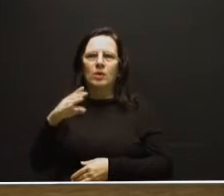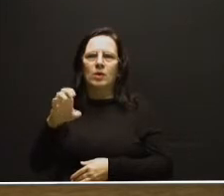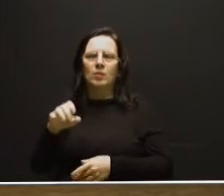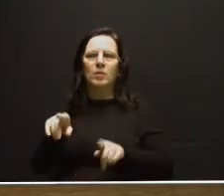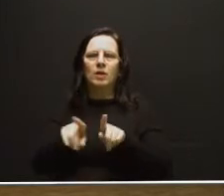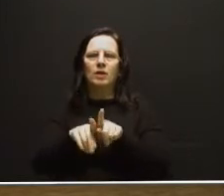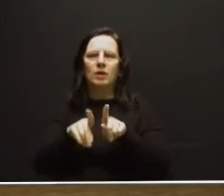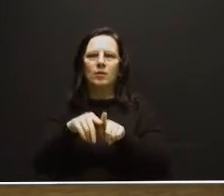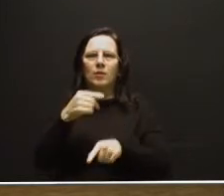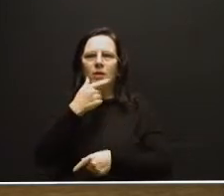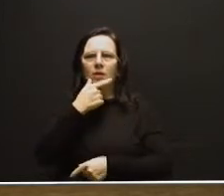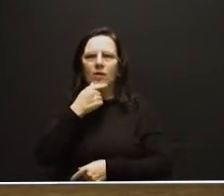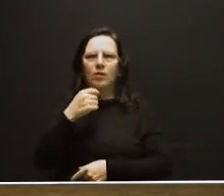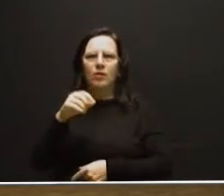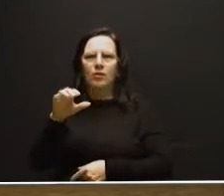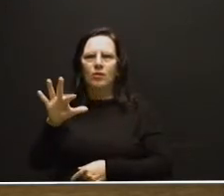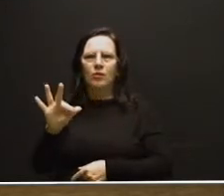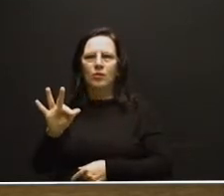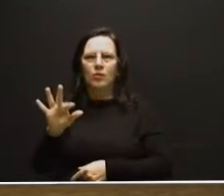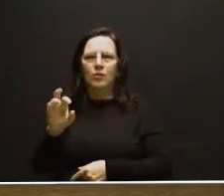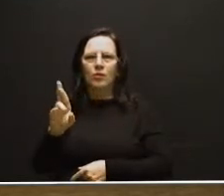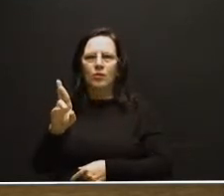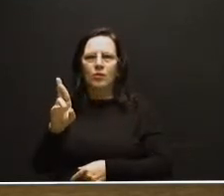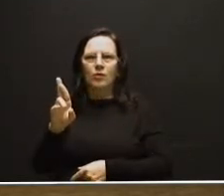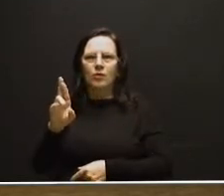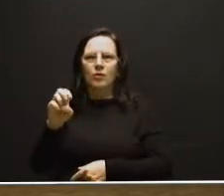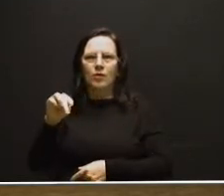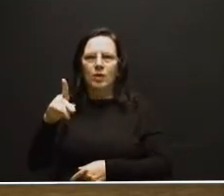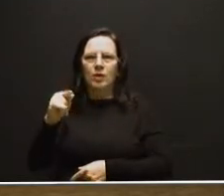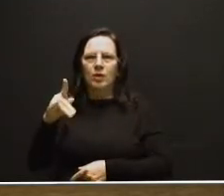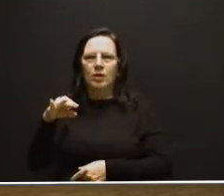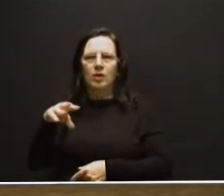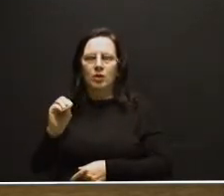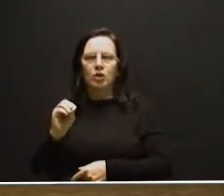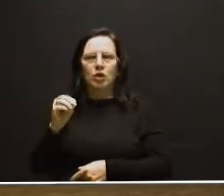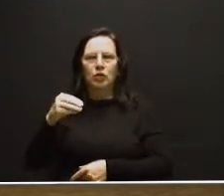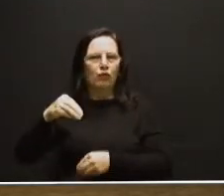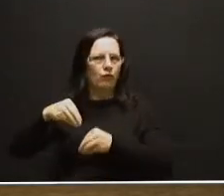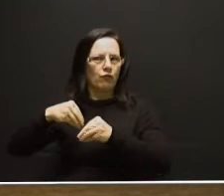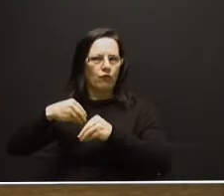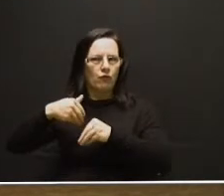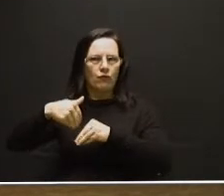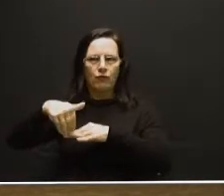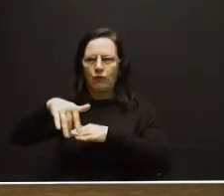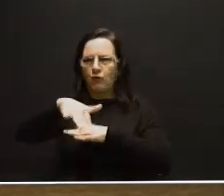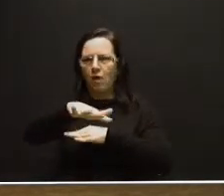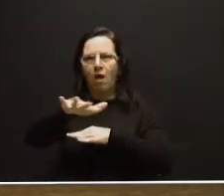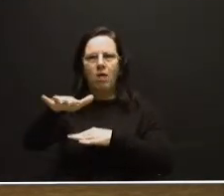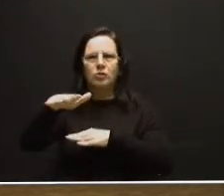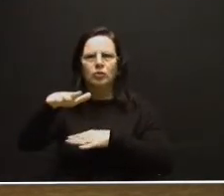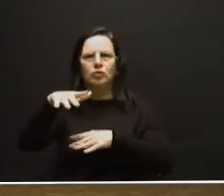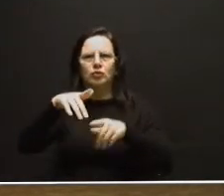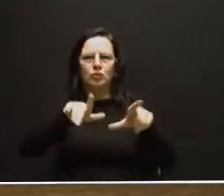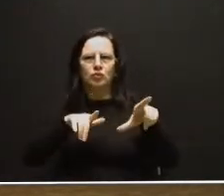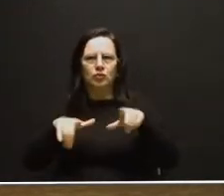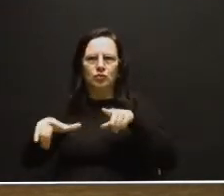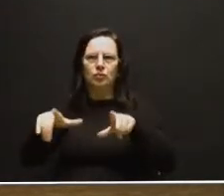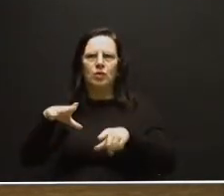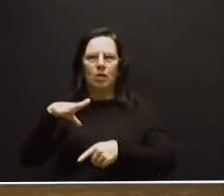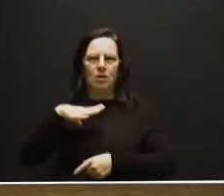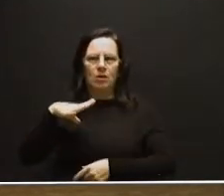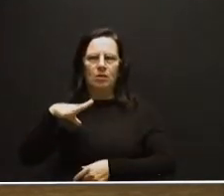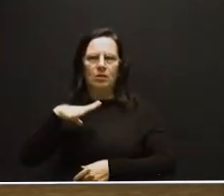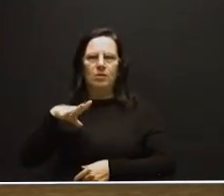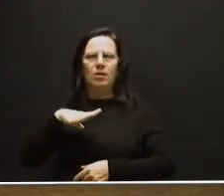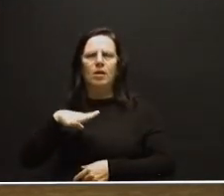e eles vêm aí em todas as cidades aí até com a agenda fora em outros estados presidente